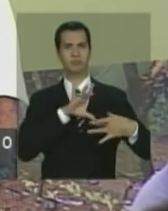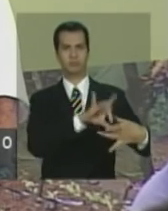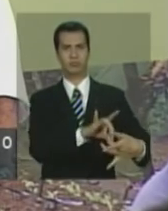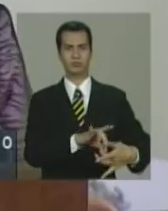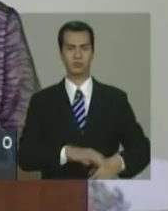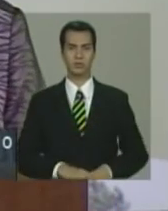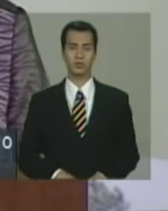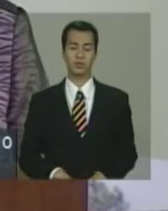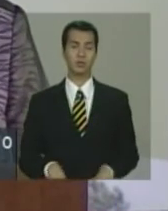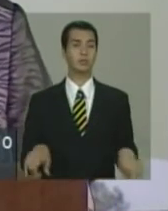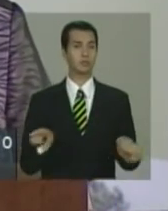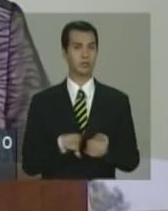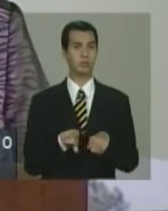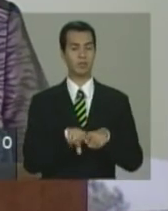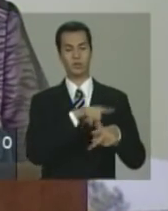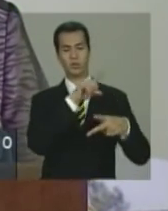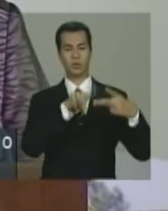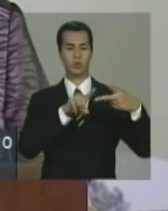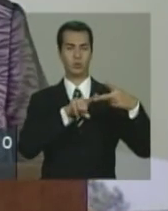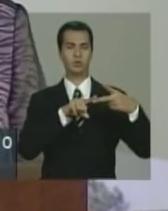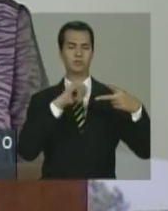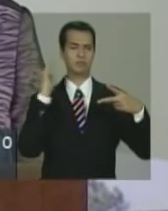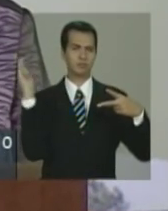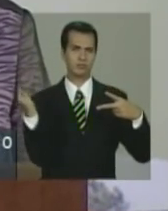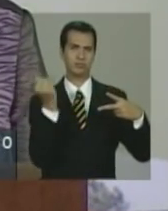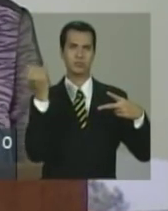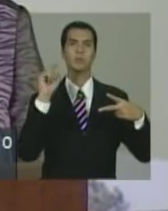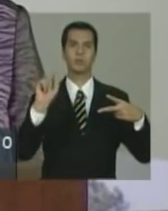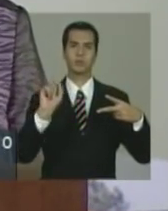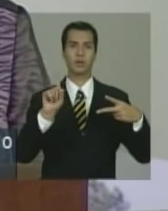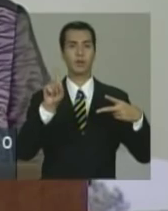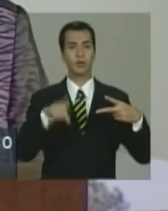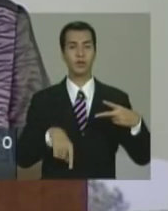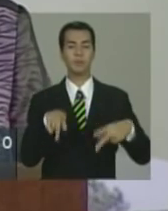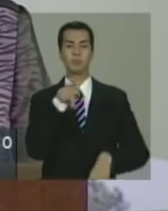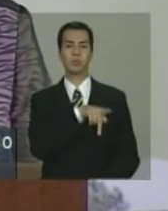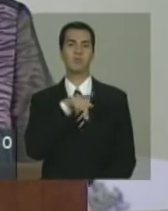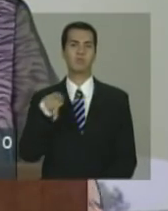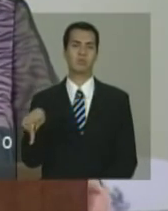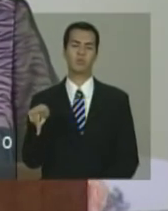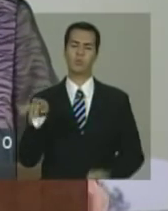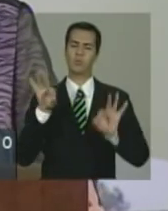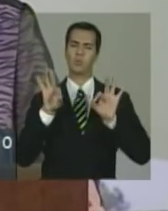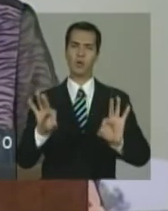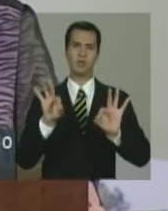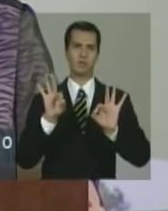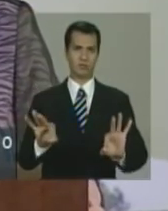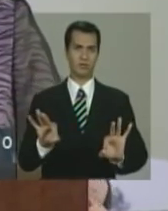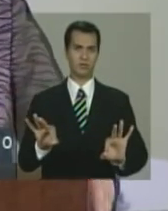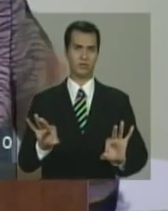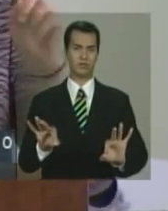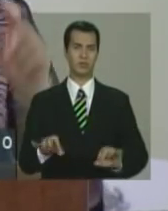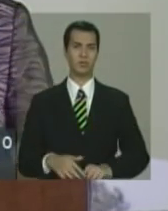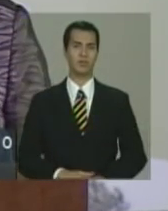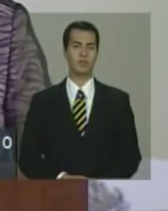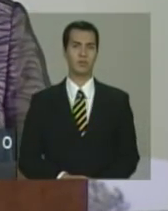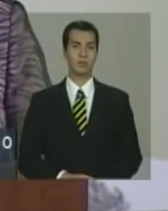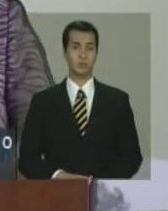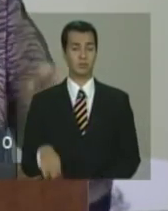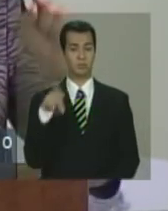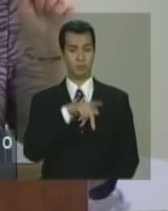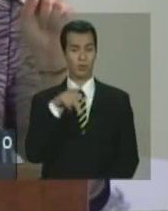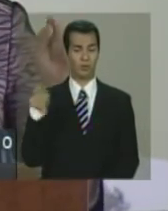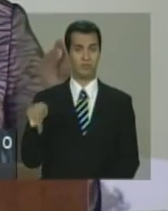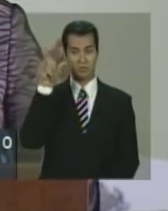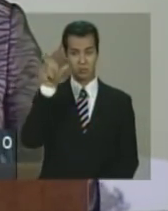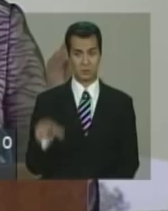que uma outra coisa eu julgo fundamental, que é a qualidade do professor, a garantia que o professor,